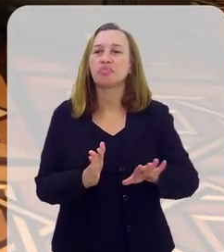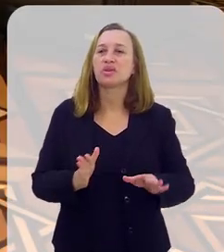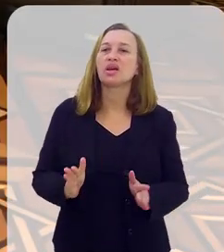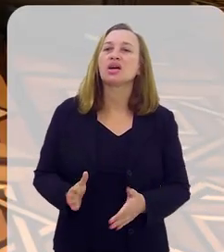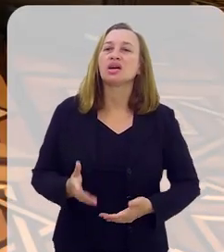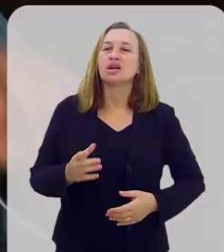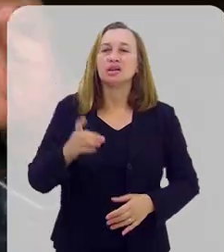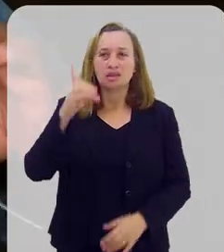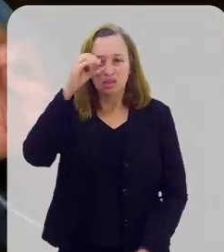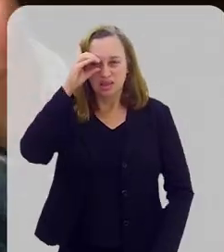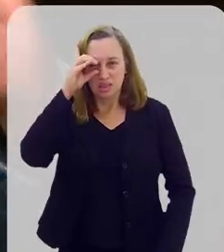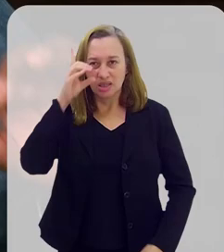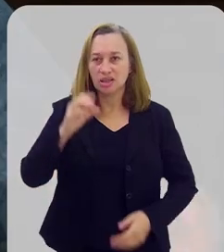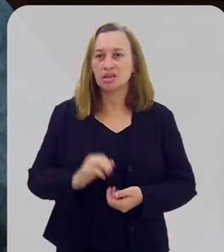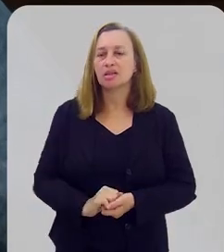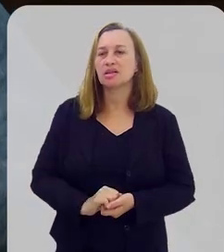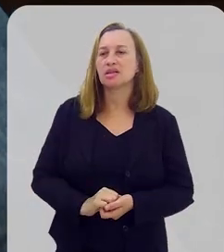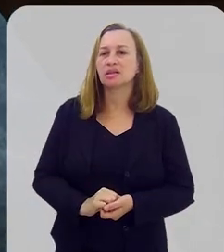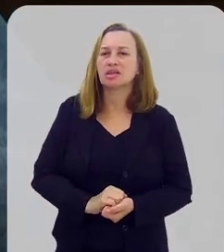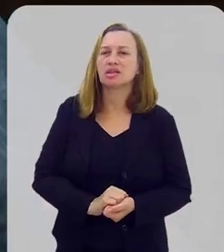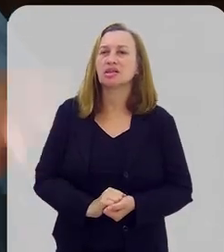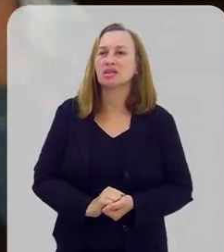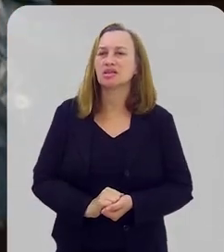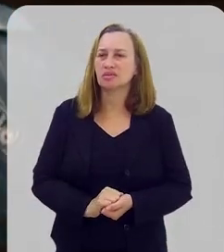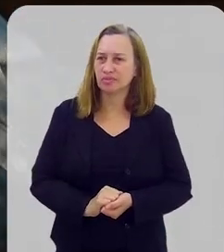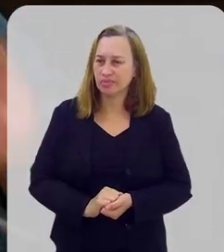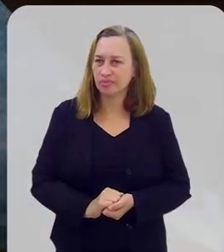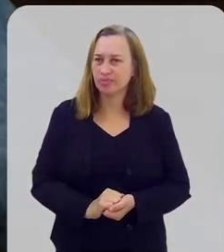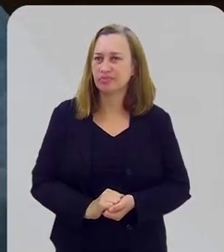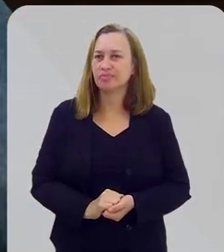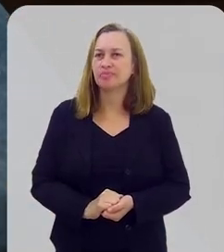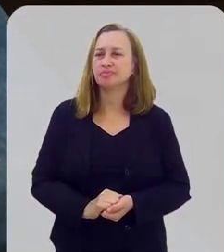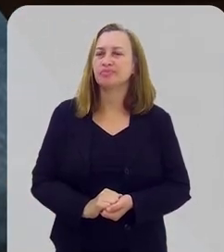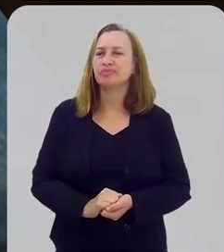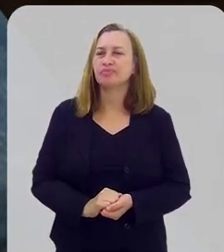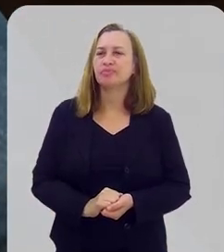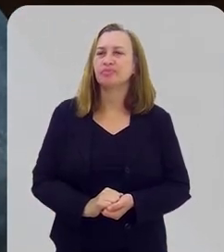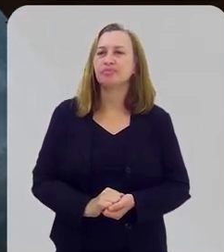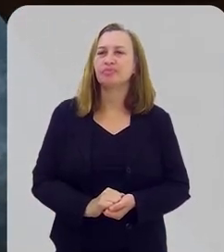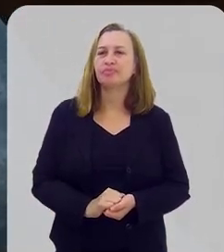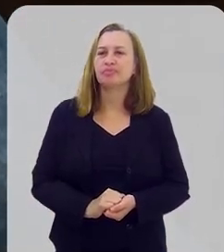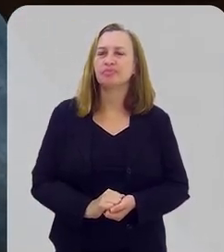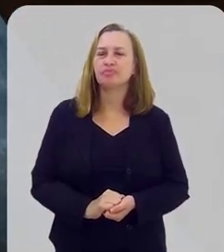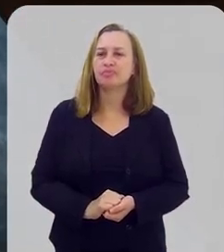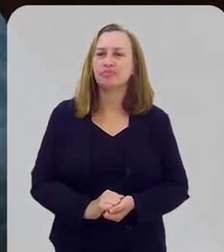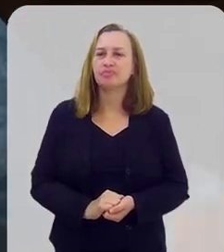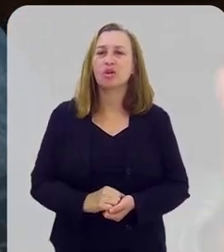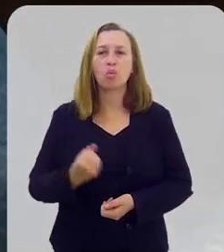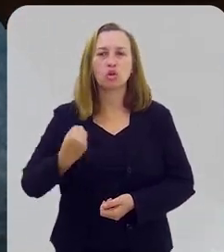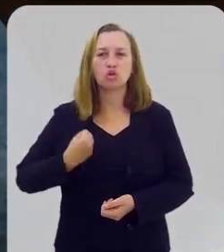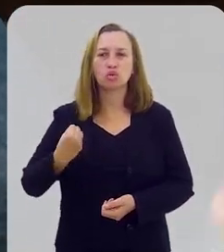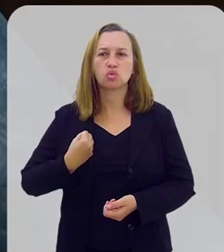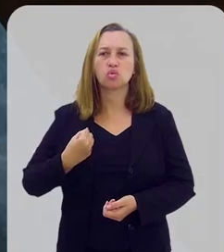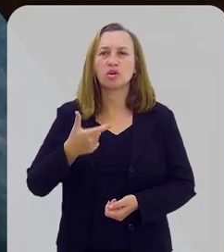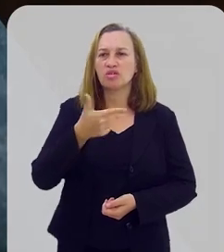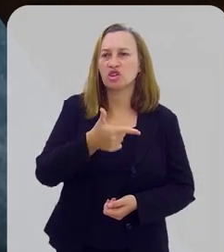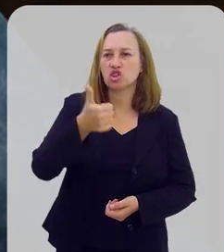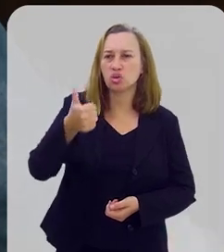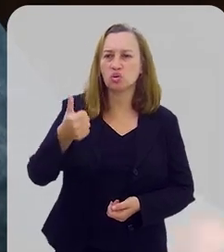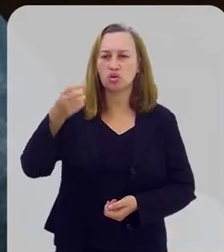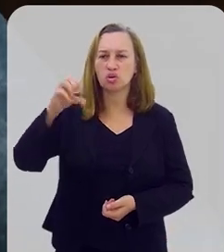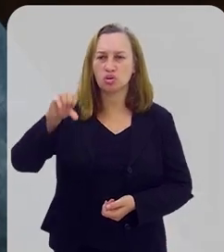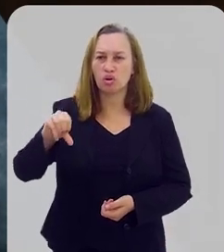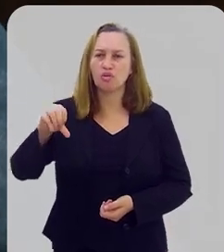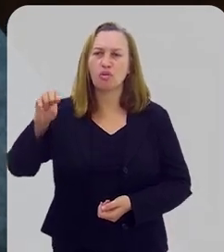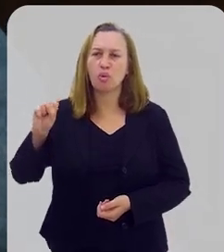bem meu Instagram é dan cimento tá com um Ezinho no final de oficial e meu número para contato é